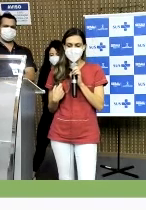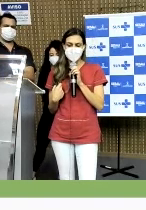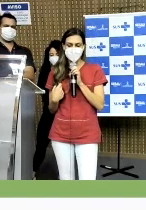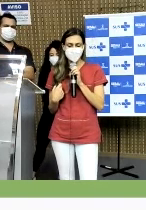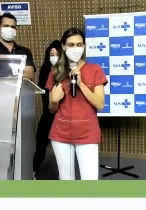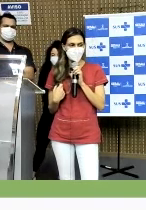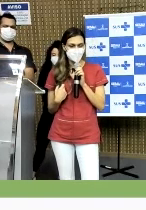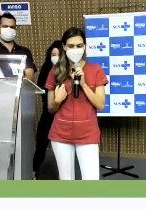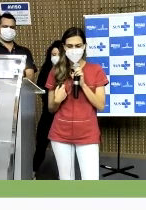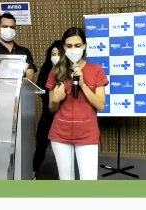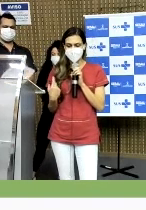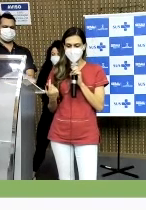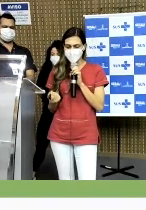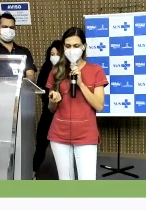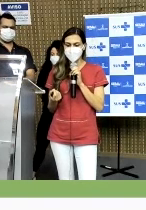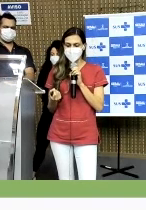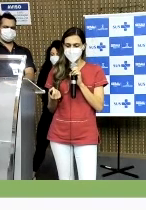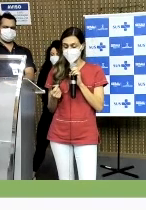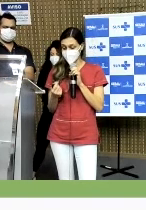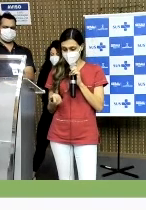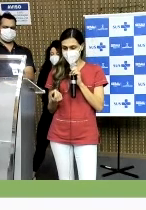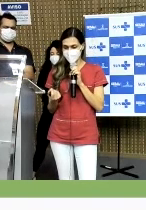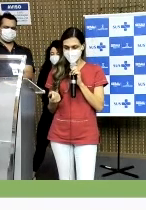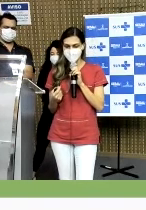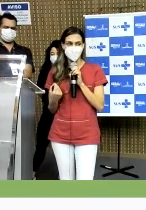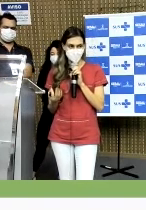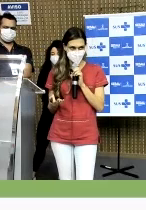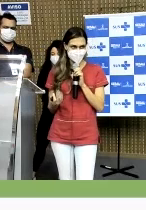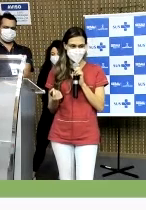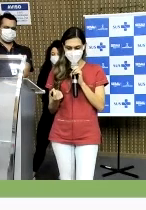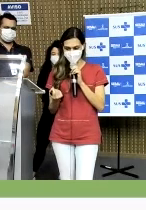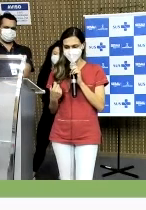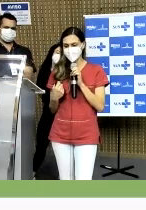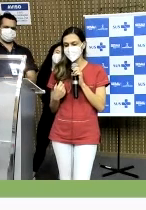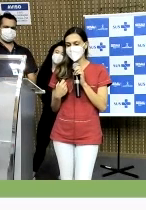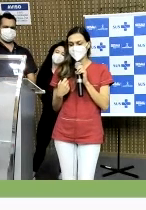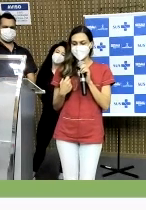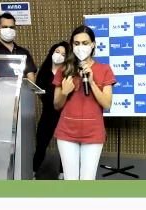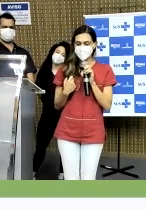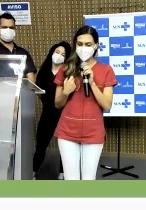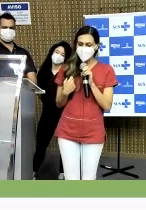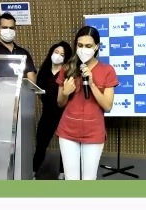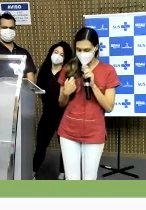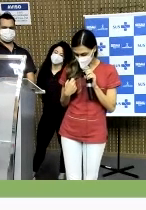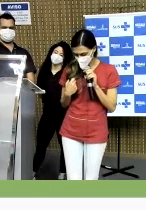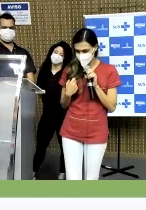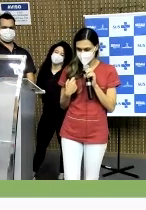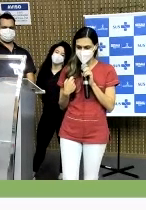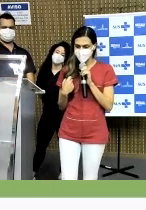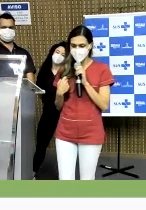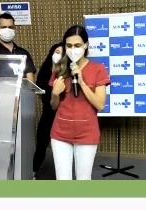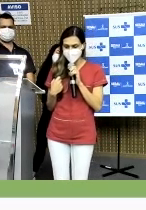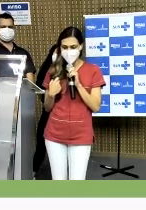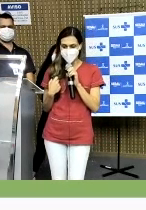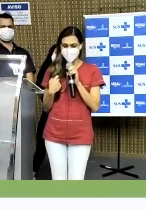para o desenvolvimento das atividades. Estesiômetro, papel, caneta, recursos humanos também. Resultados esperados, redução